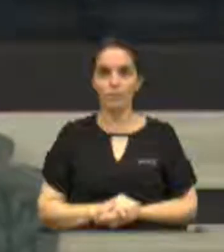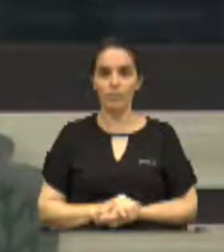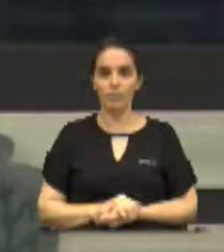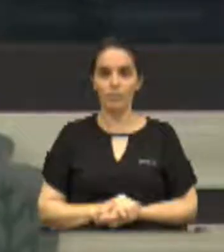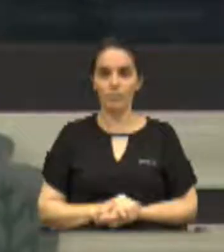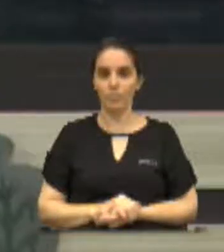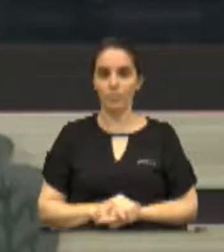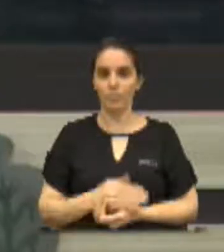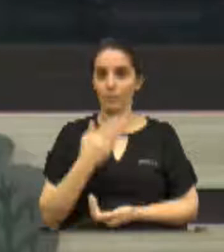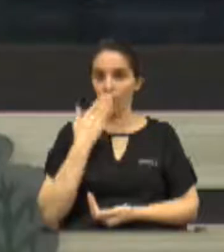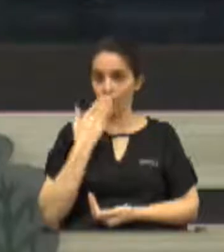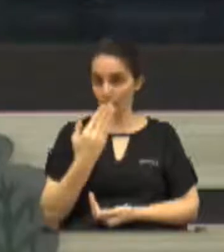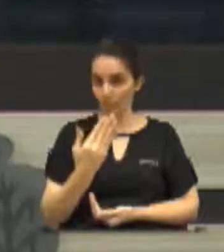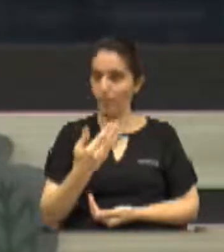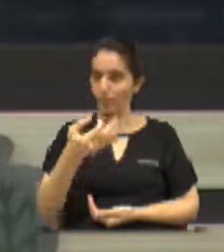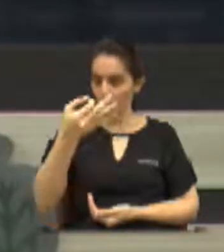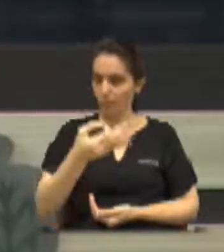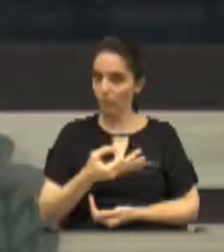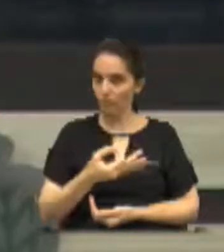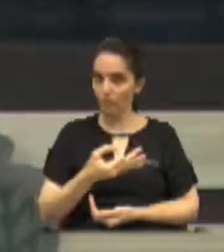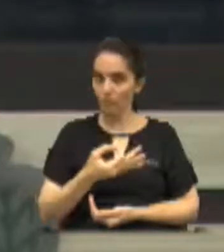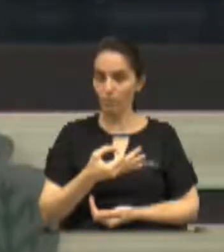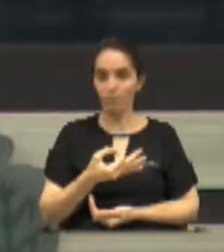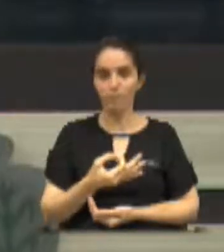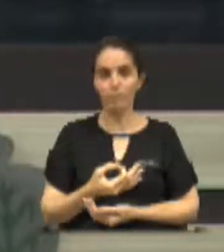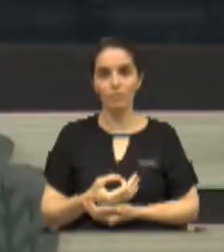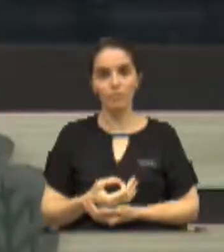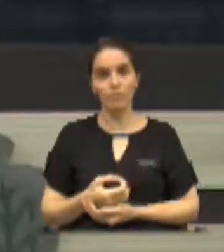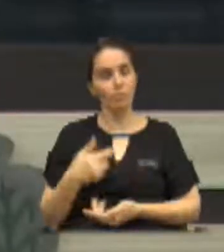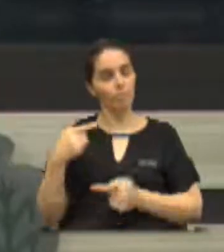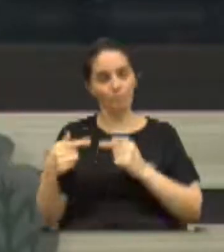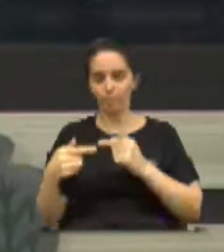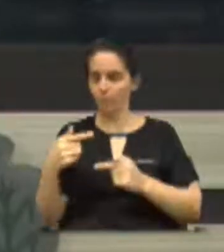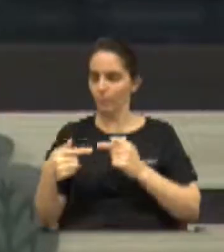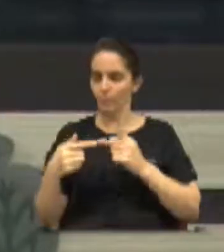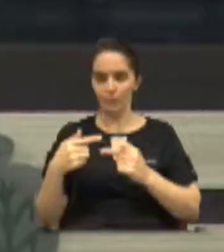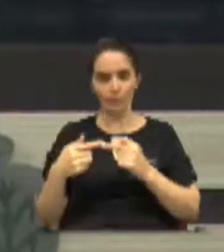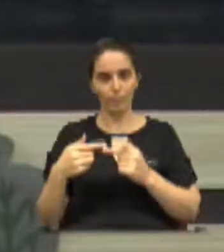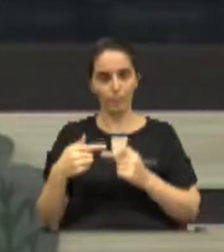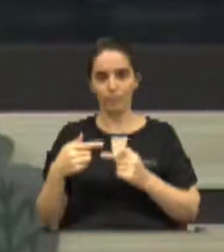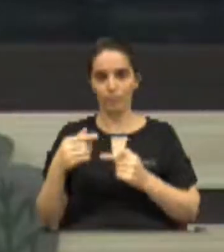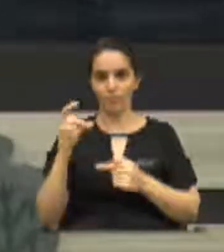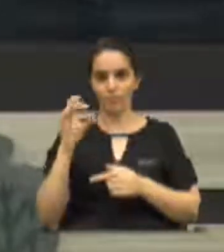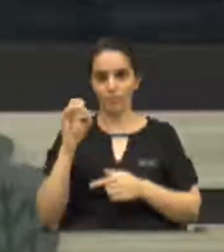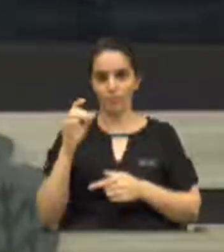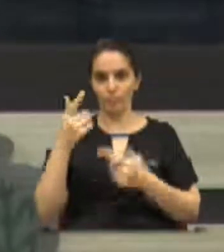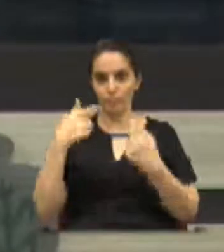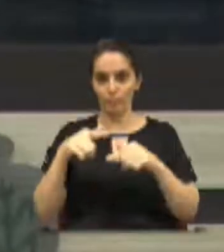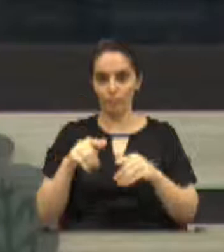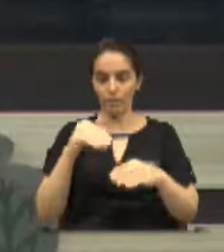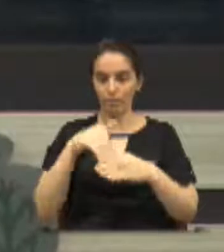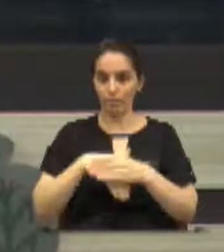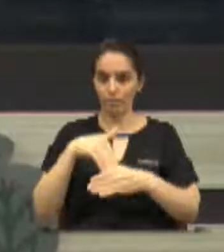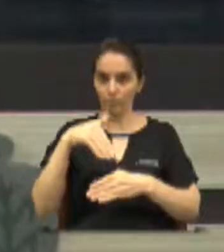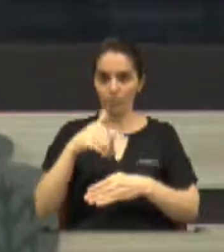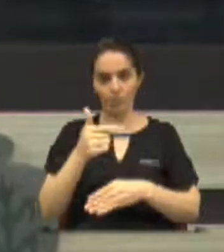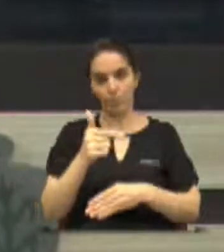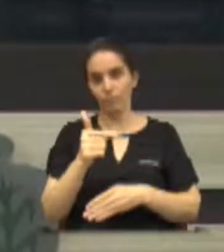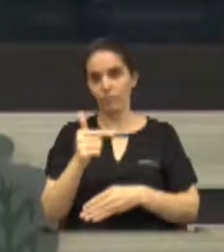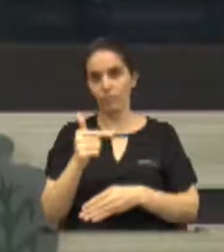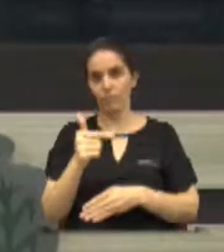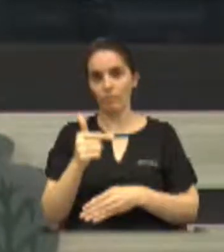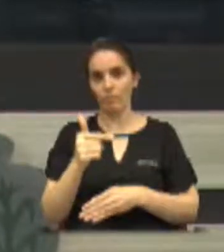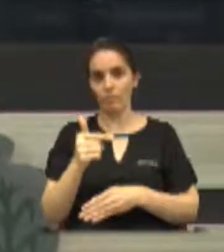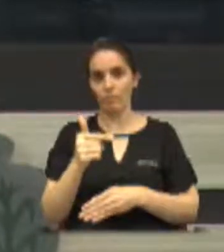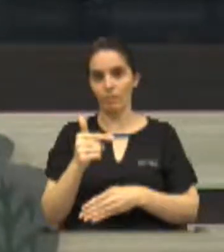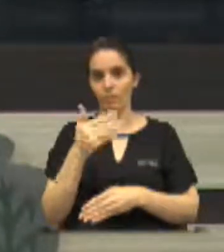Requerimento de urgência especial estou formalmente em ordem, não comporta discussão, apenas encaminhamento de voto. Não havendo,